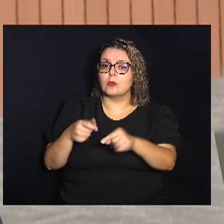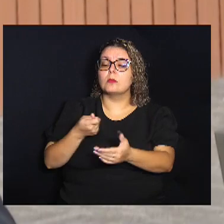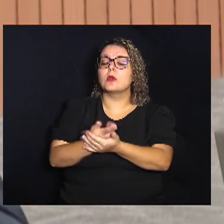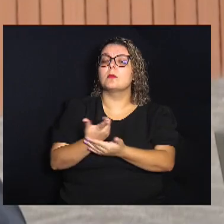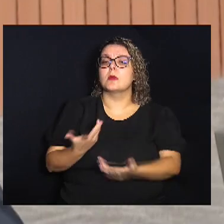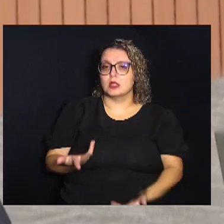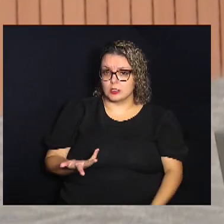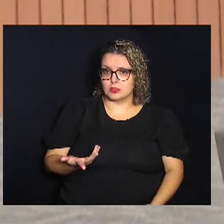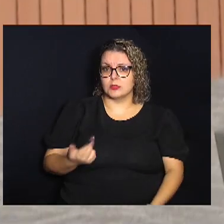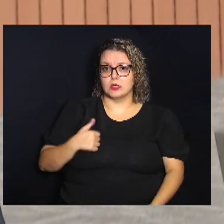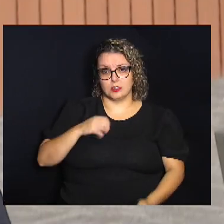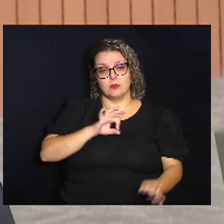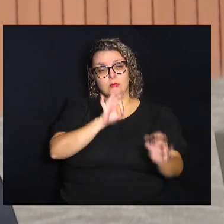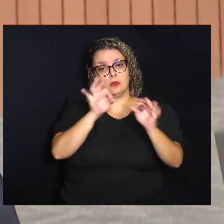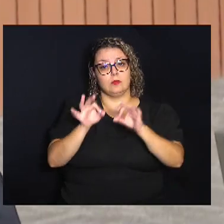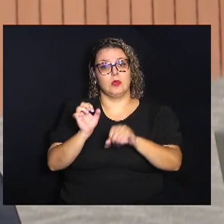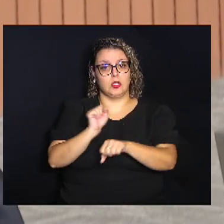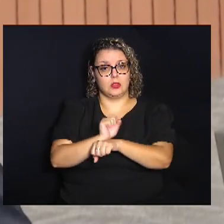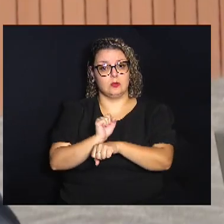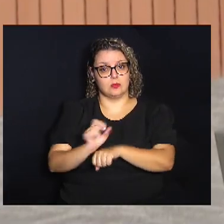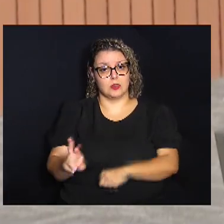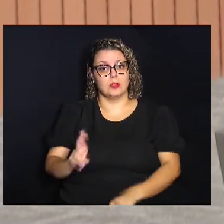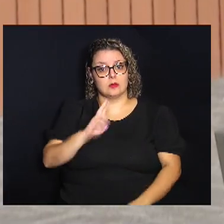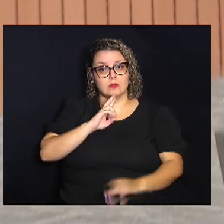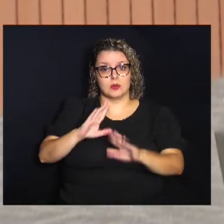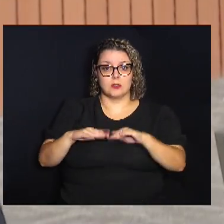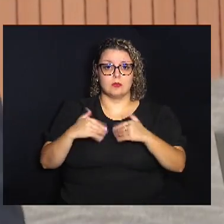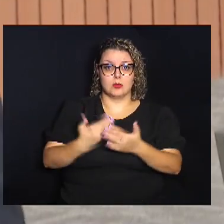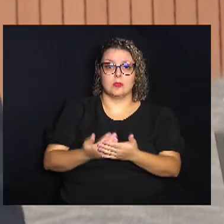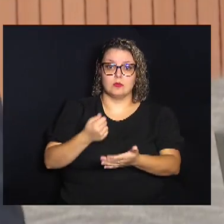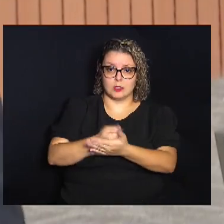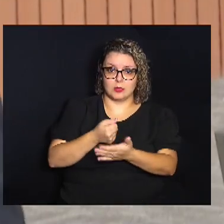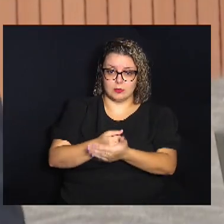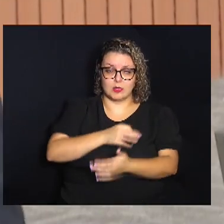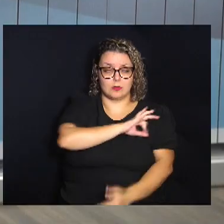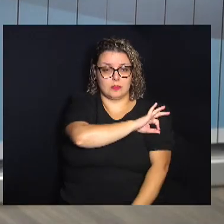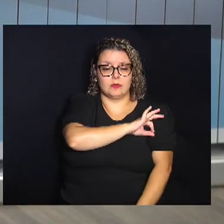Então eu vou acompanhar, esperar a resposta desse requerimento para cobrar a prefeitura.